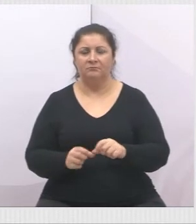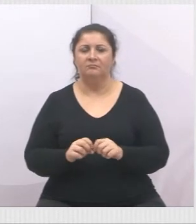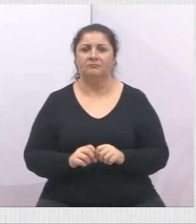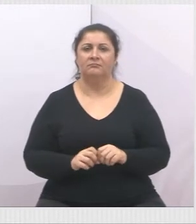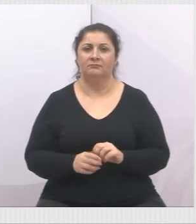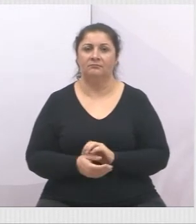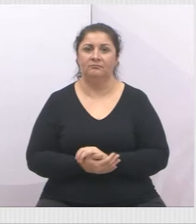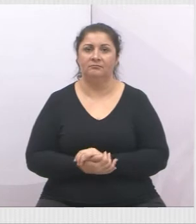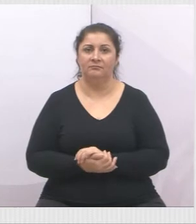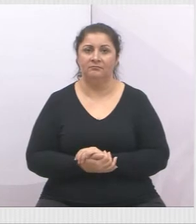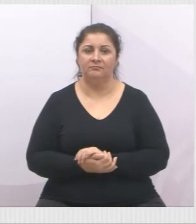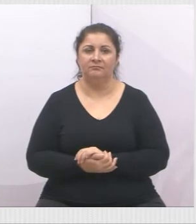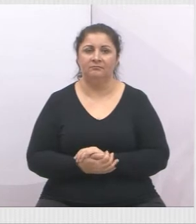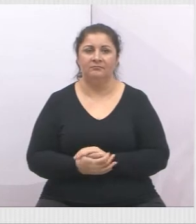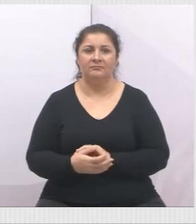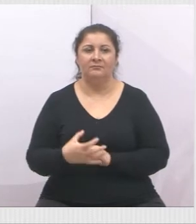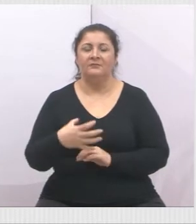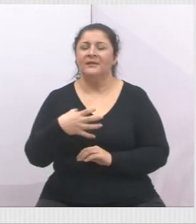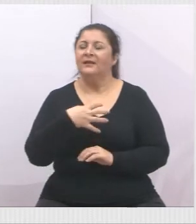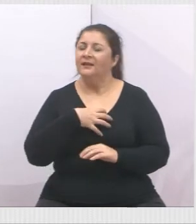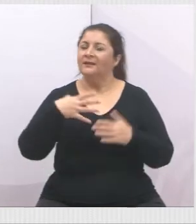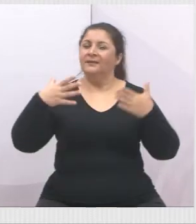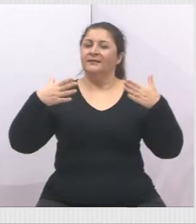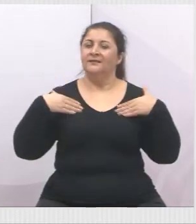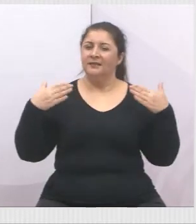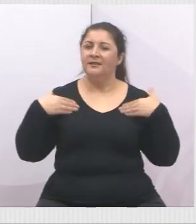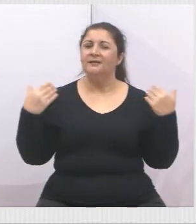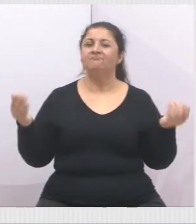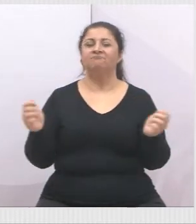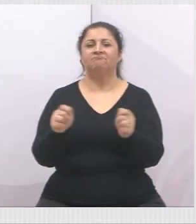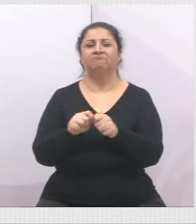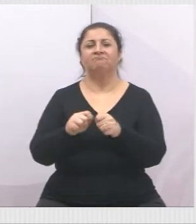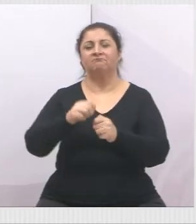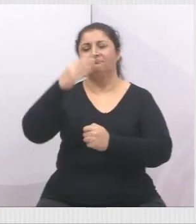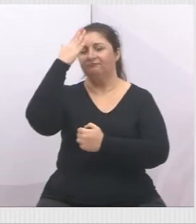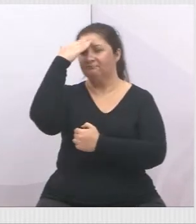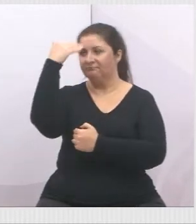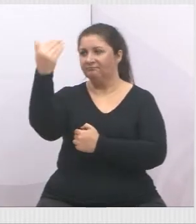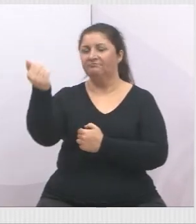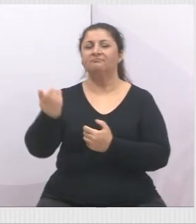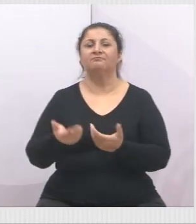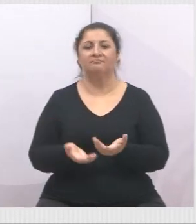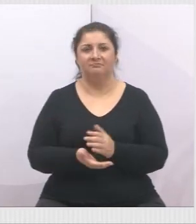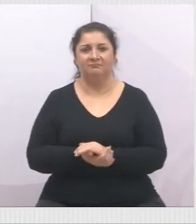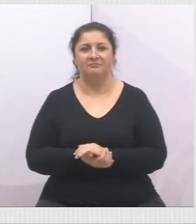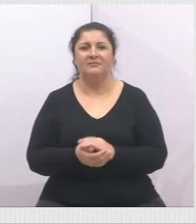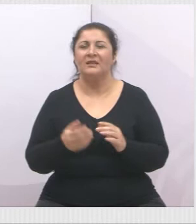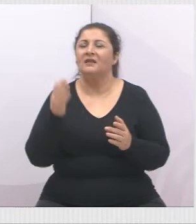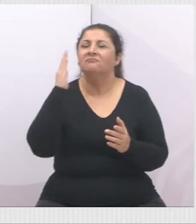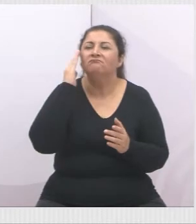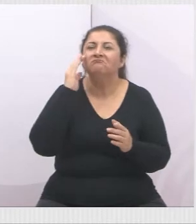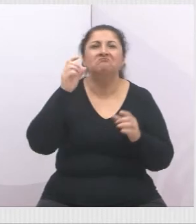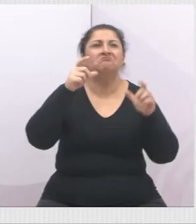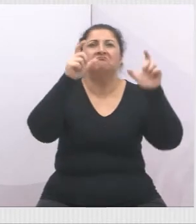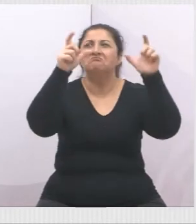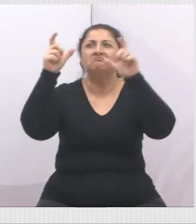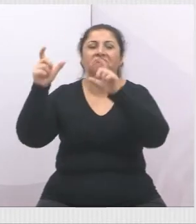humana. Sinto muita alegria em homenageá-lo, sabendo que onde estiver